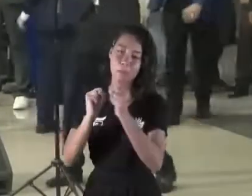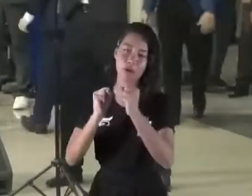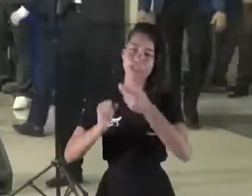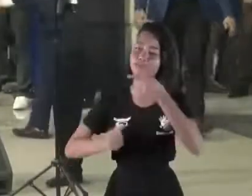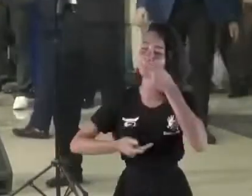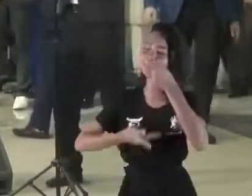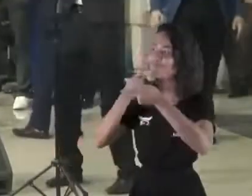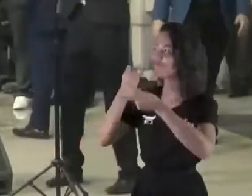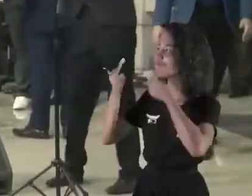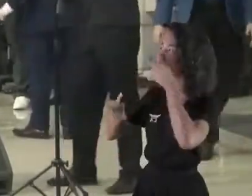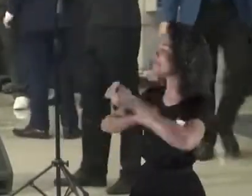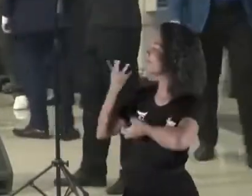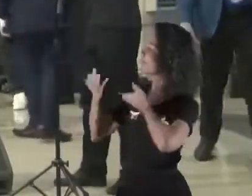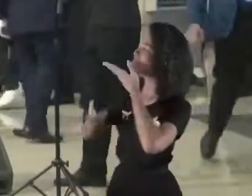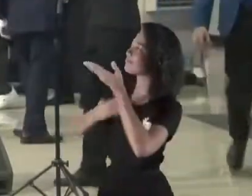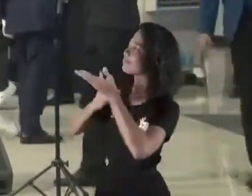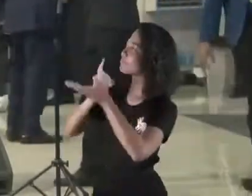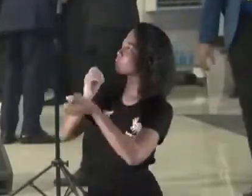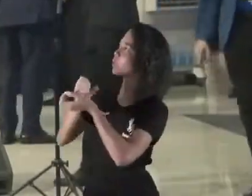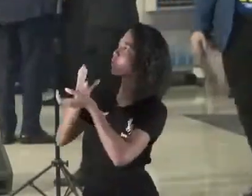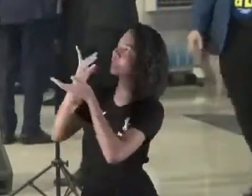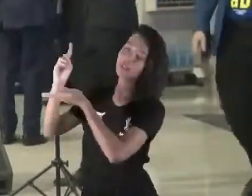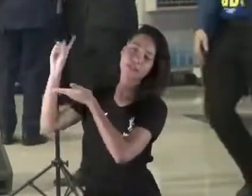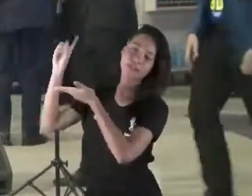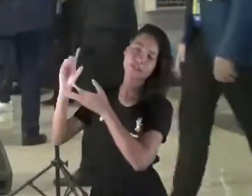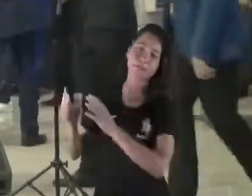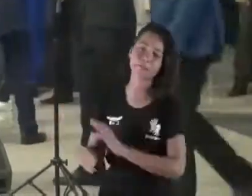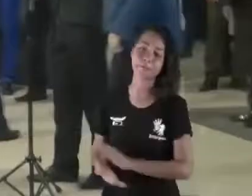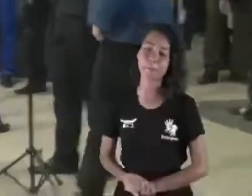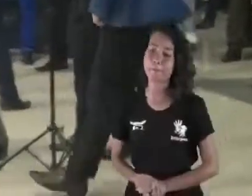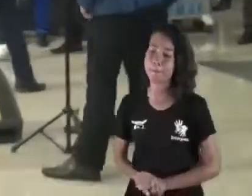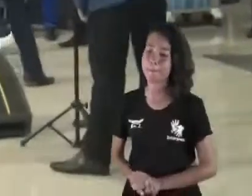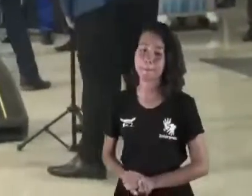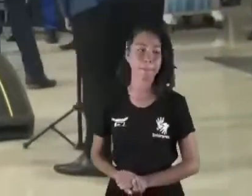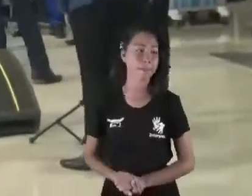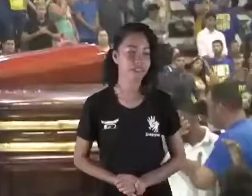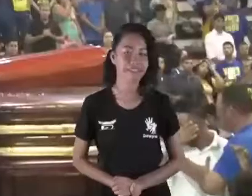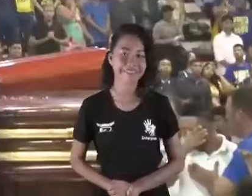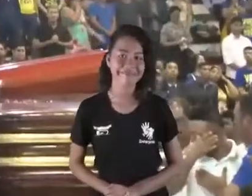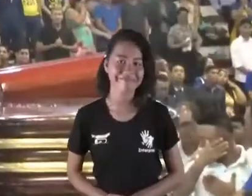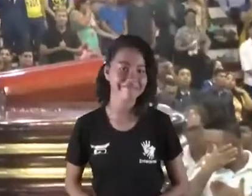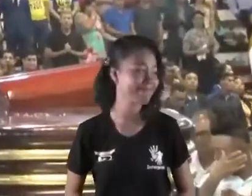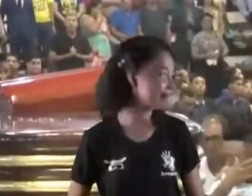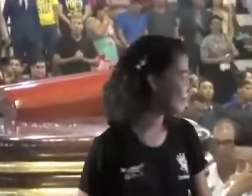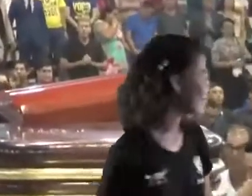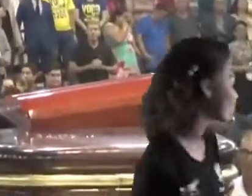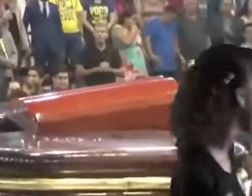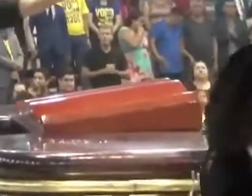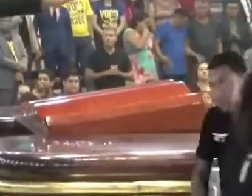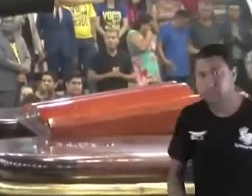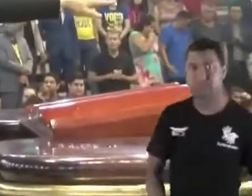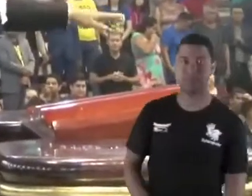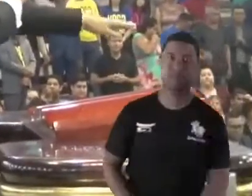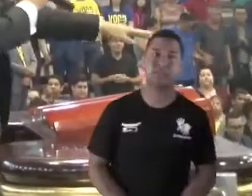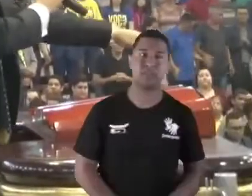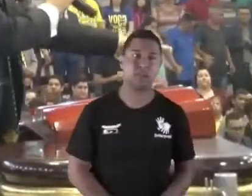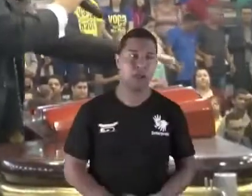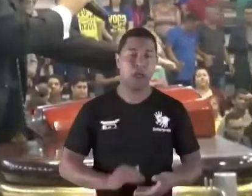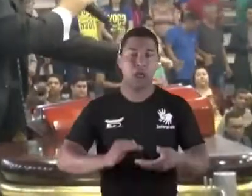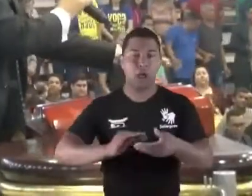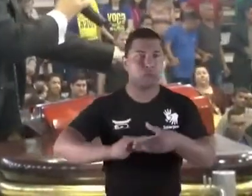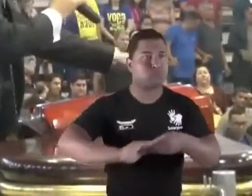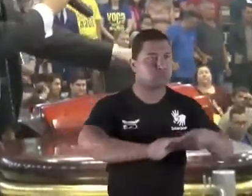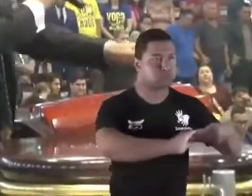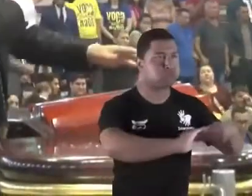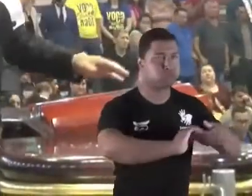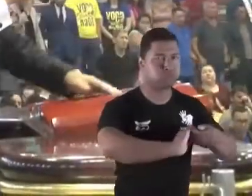Pega na mão aí uma década e um do outro aí. Pegue na mão um do outro. Aqui também. Pegue na